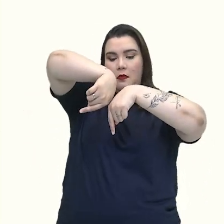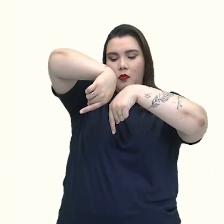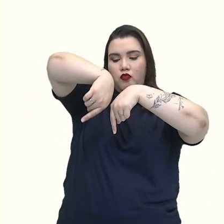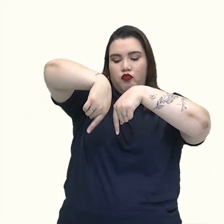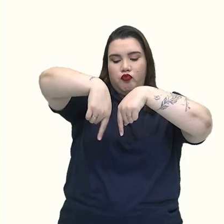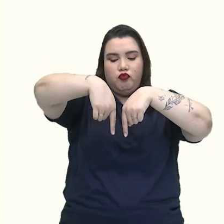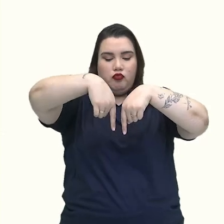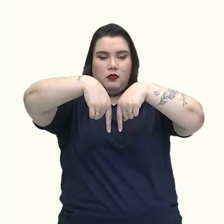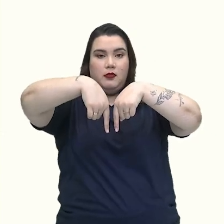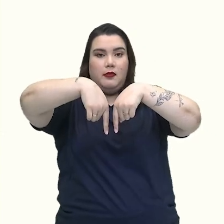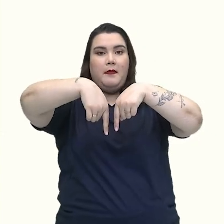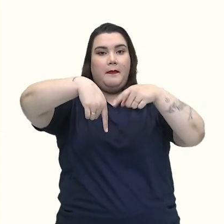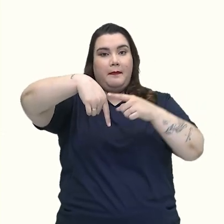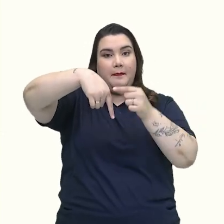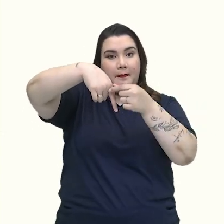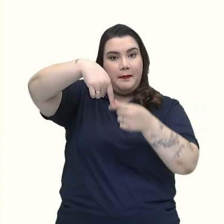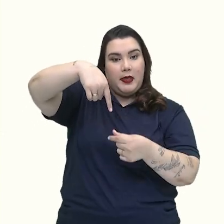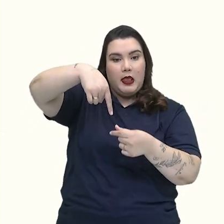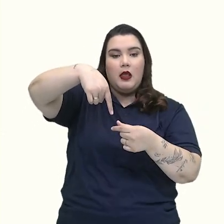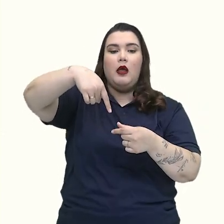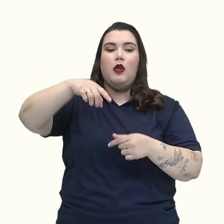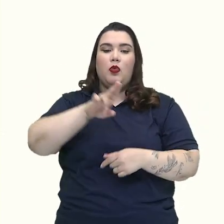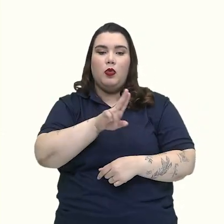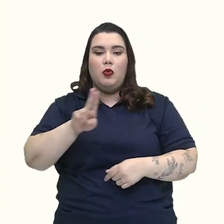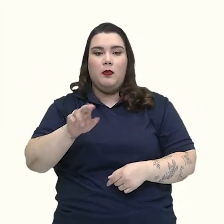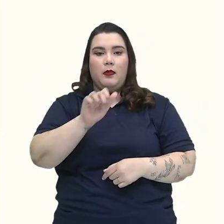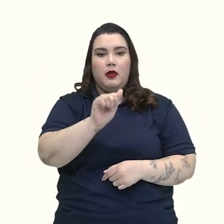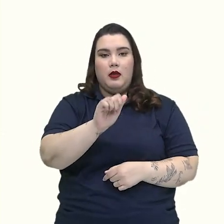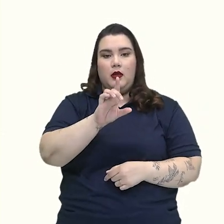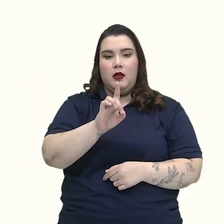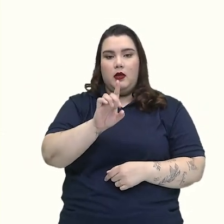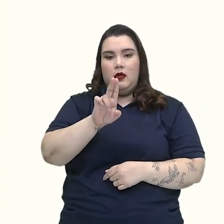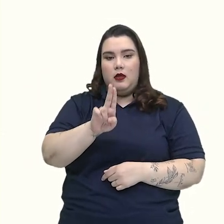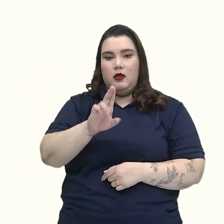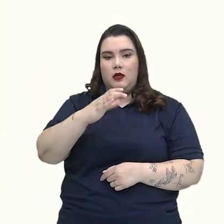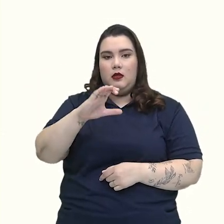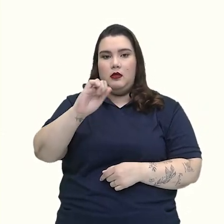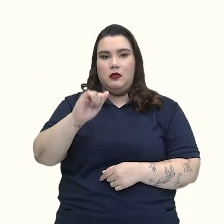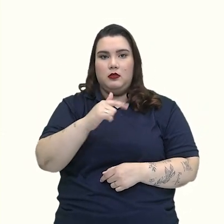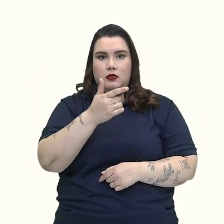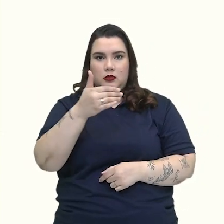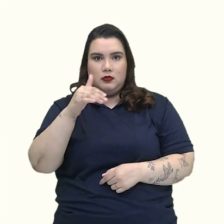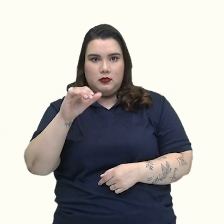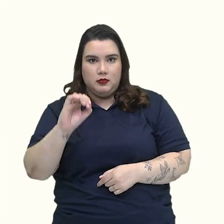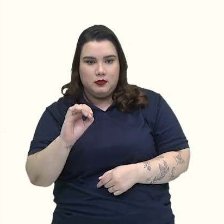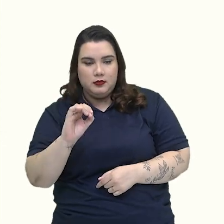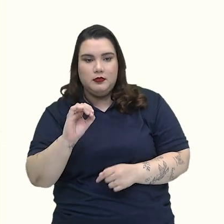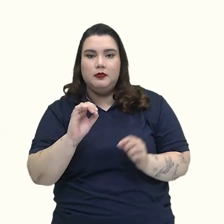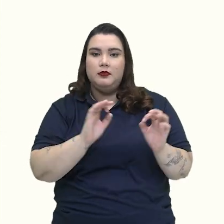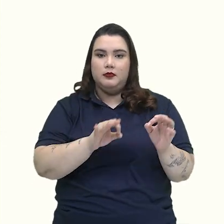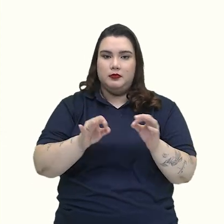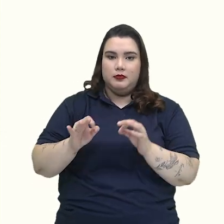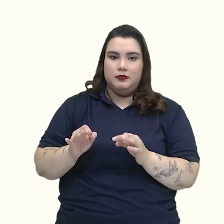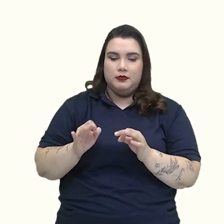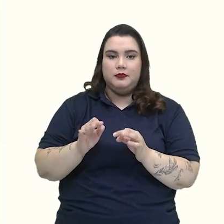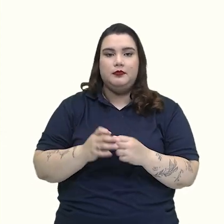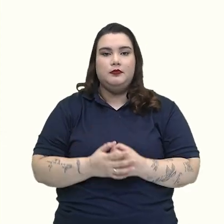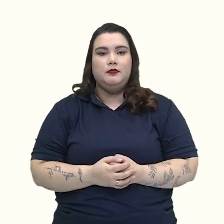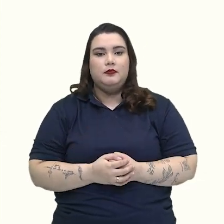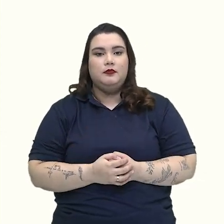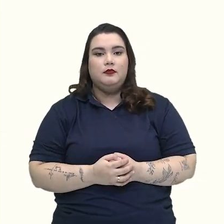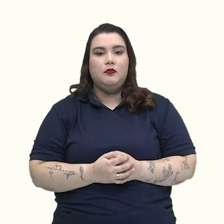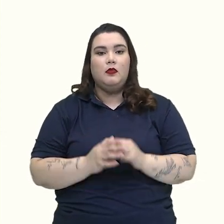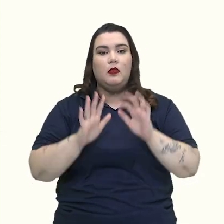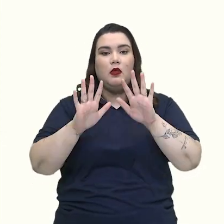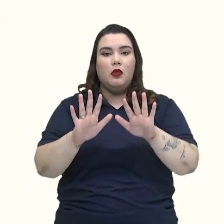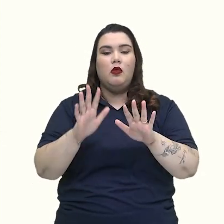de adução é trazer essa perna, né, de volta para a linha média do seu corpo, certo? E